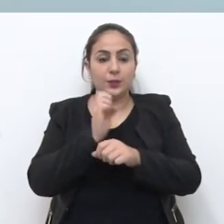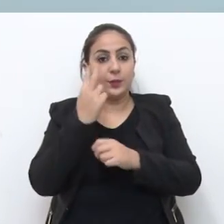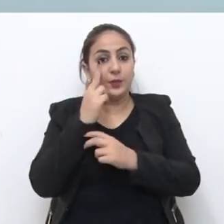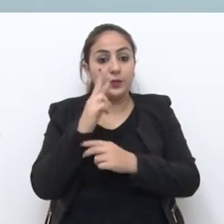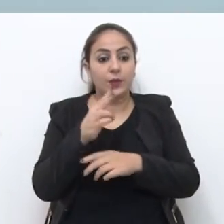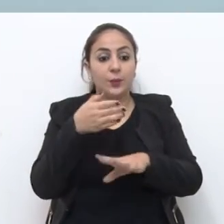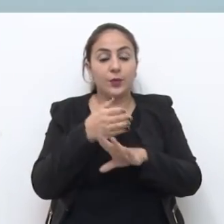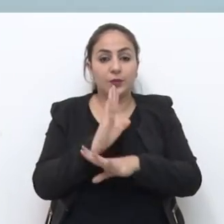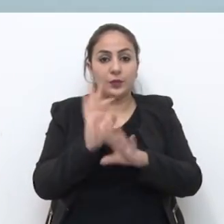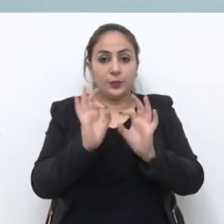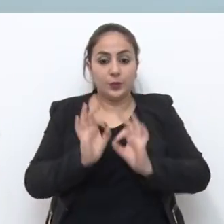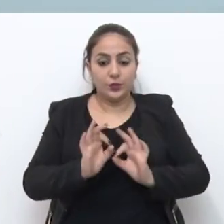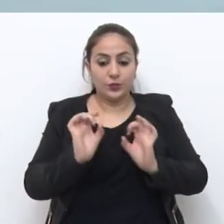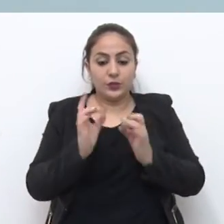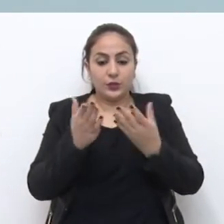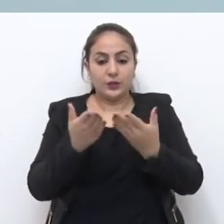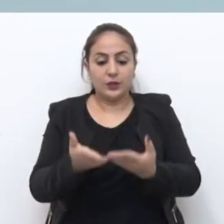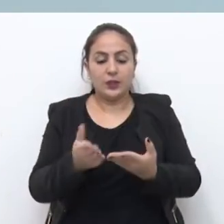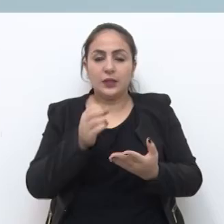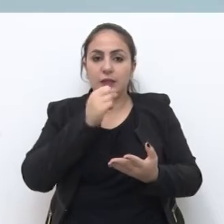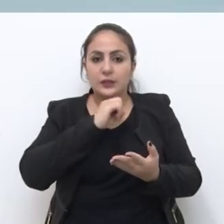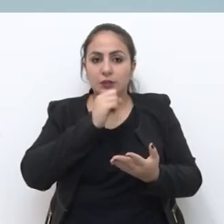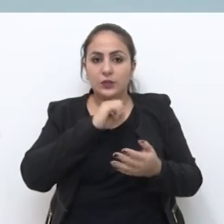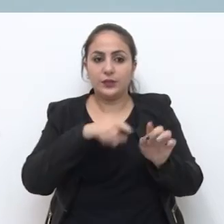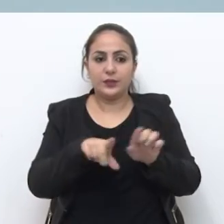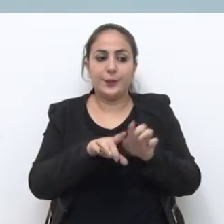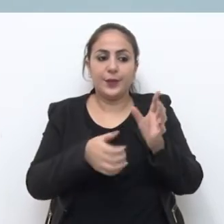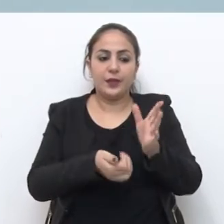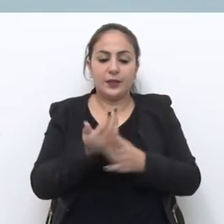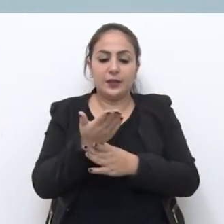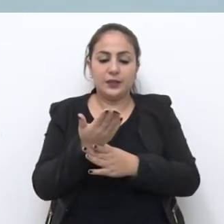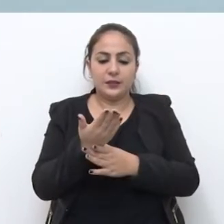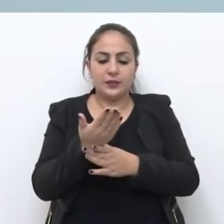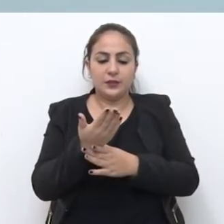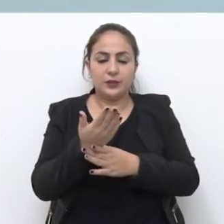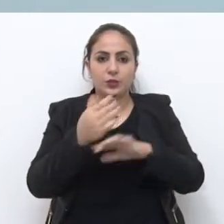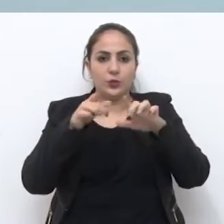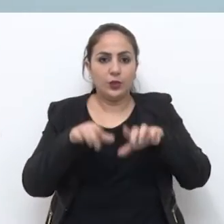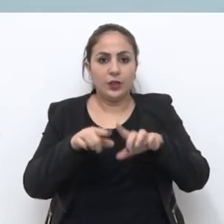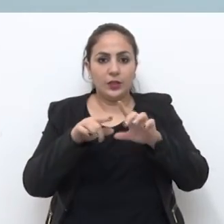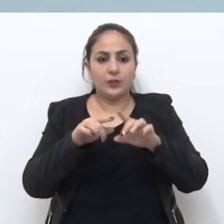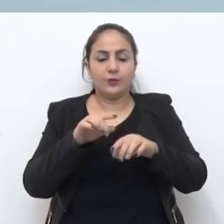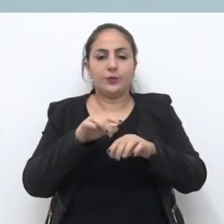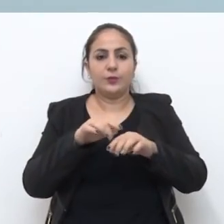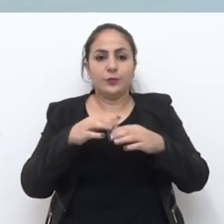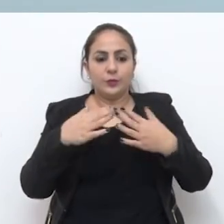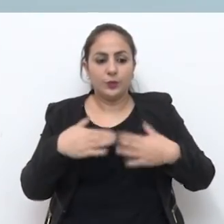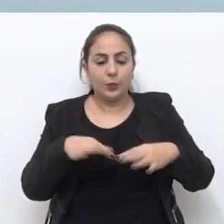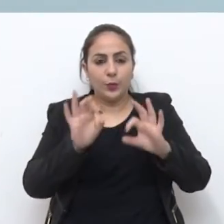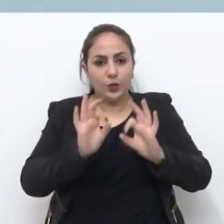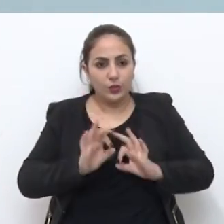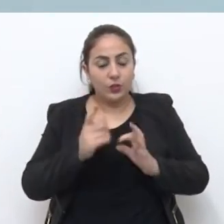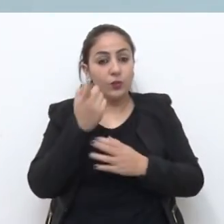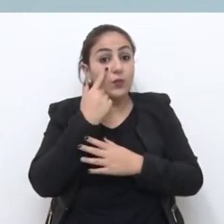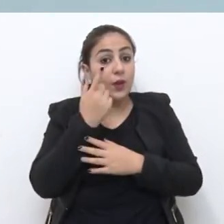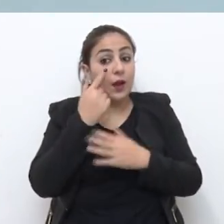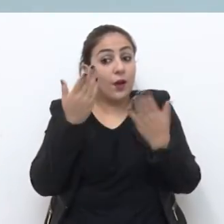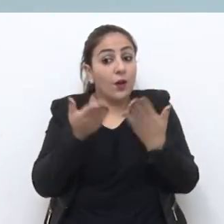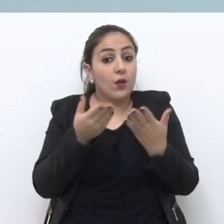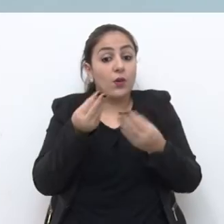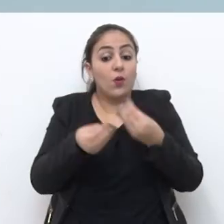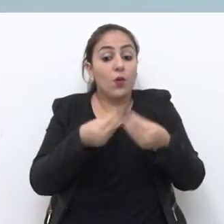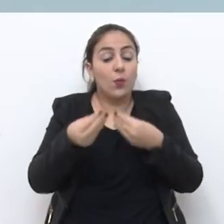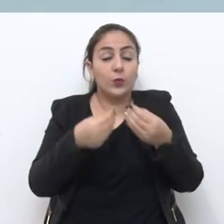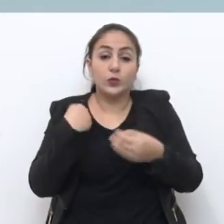viabilizar a aprovação de alguns projetos direcionados ao idoso e direcionados à criação do espaço físico desse projeto. Cabe agora